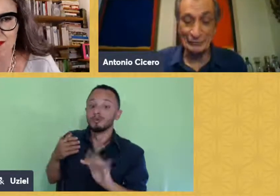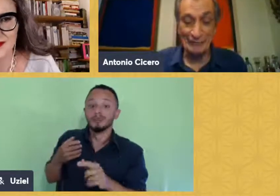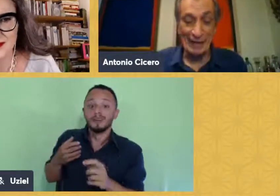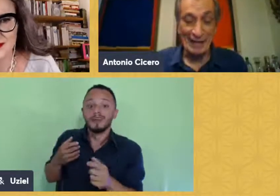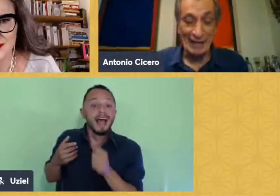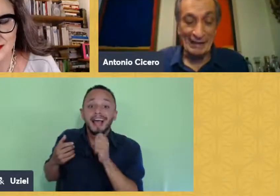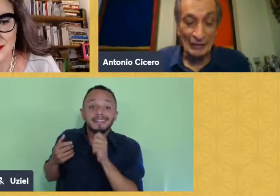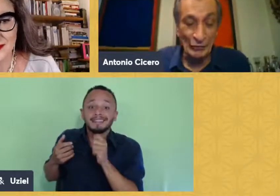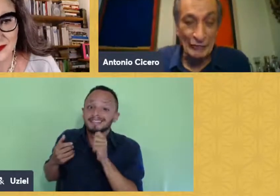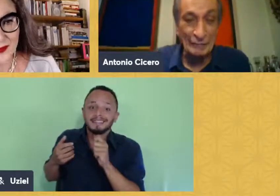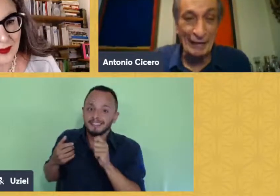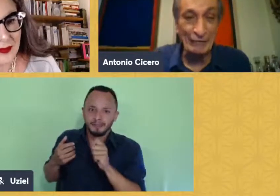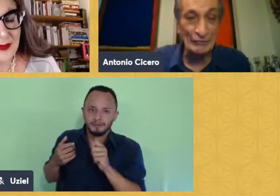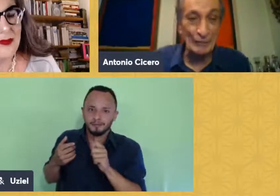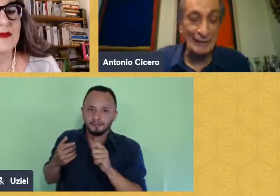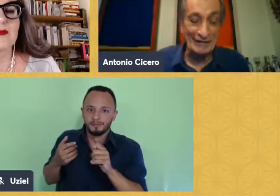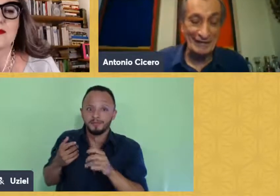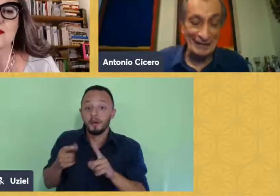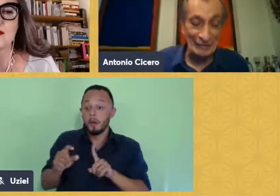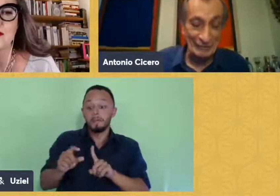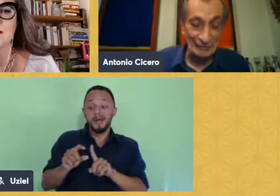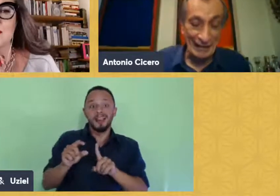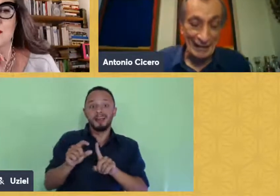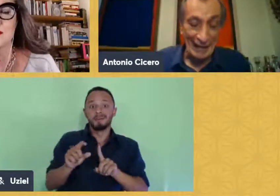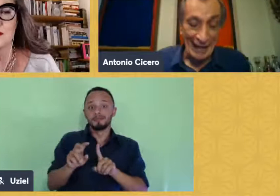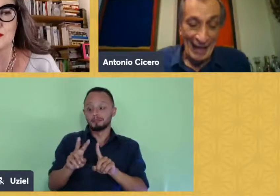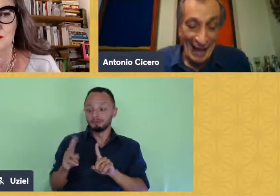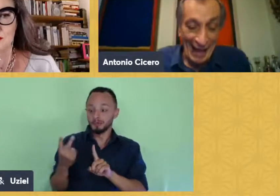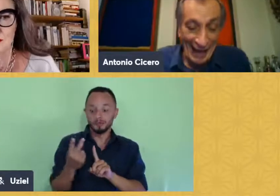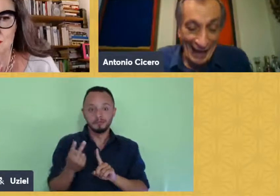sentido. Em outras palavras, o presente